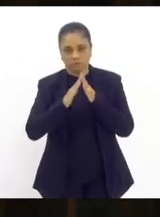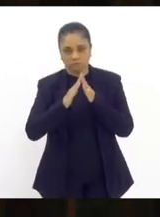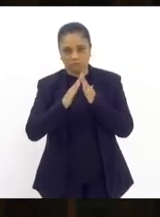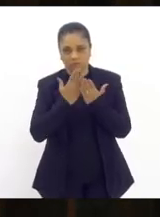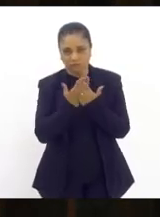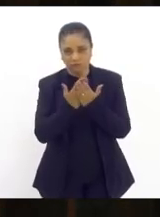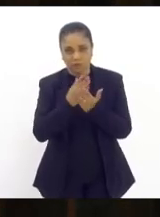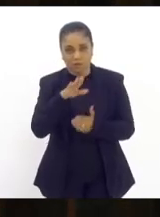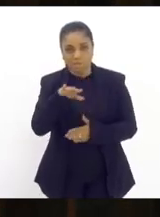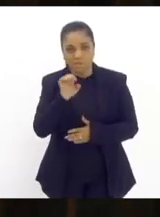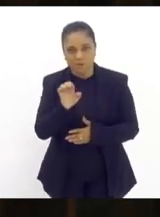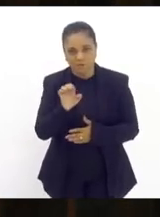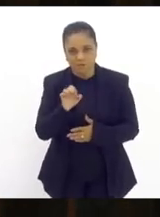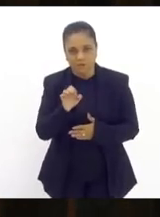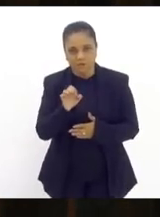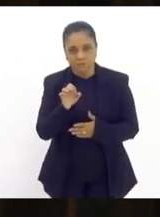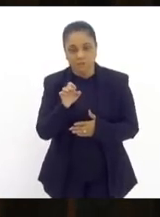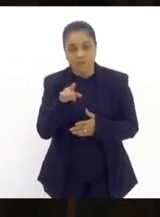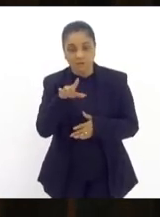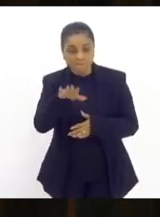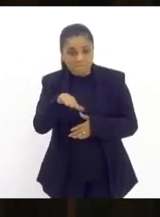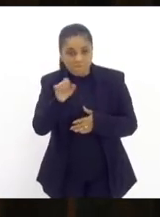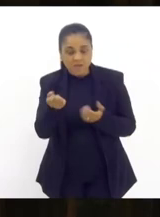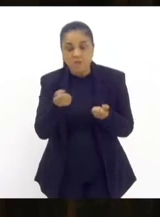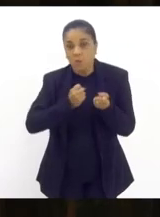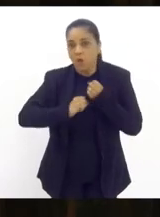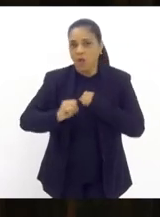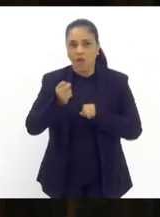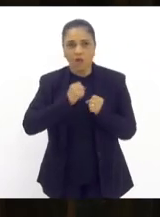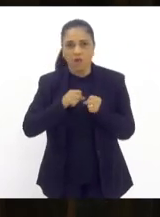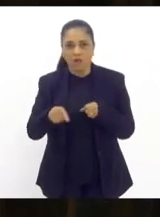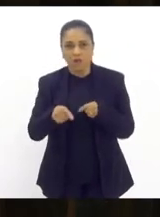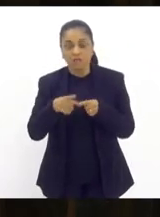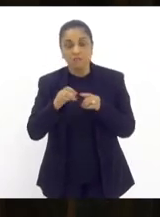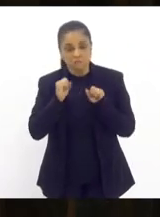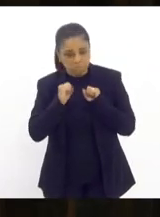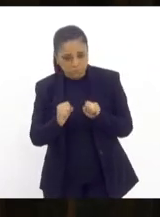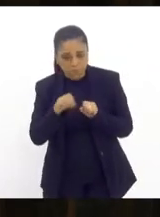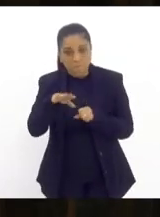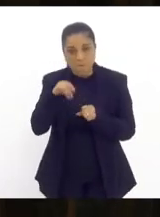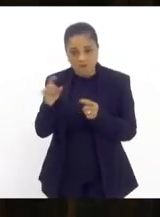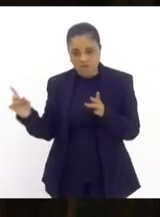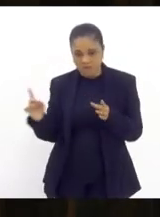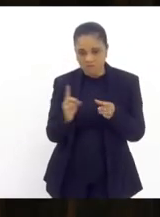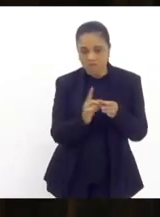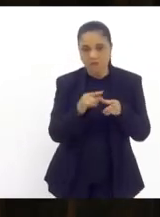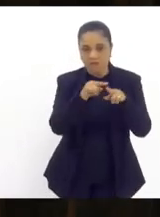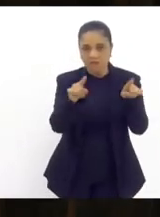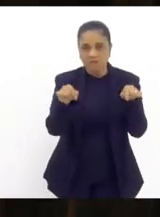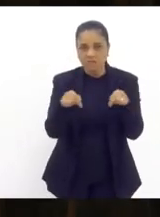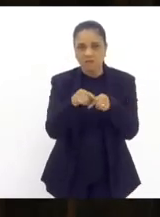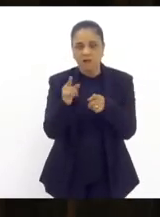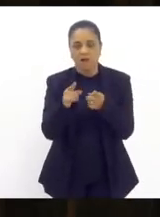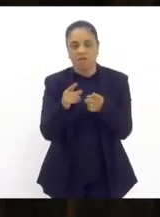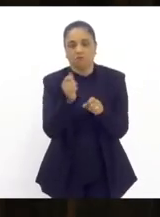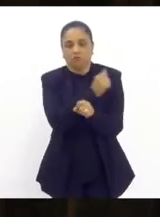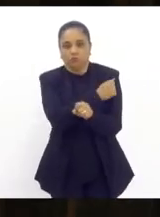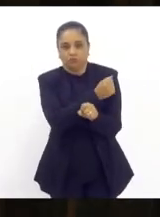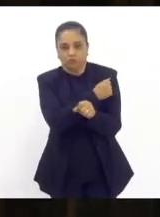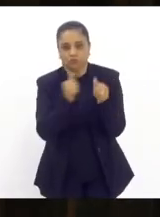virou uma banalização as mães hoje se puder ela vai para dentro da sala de aula para poder defender teu filho